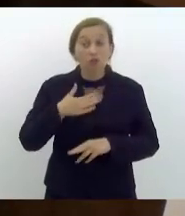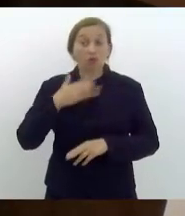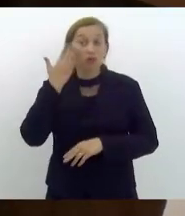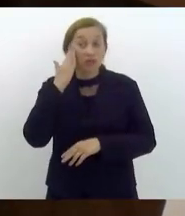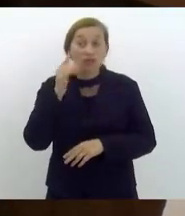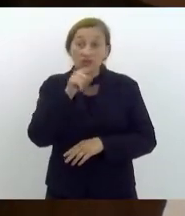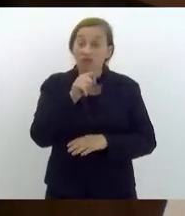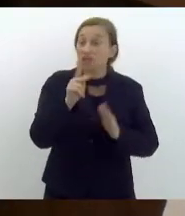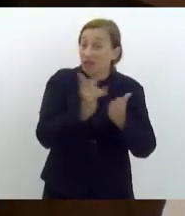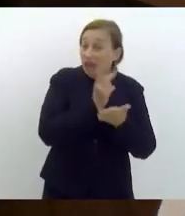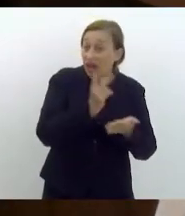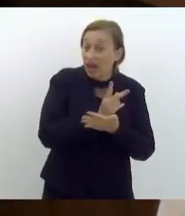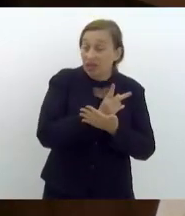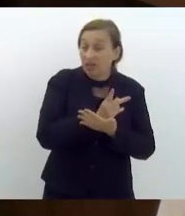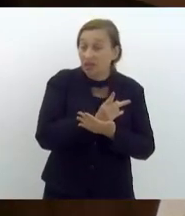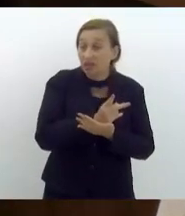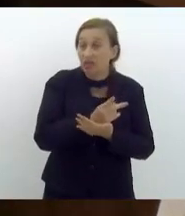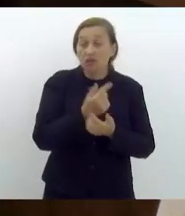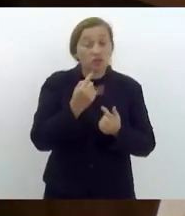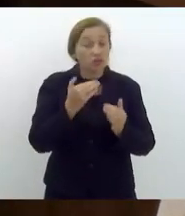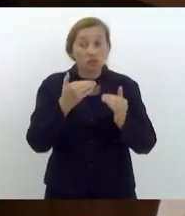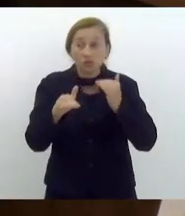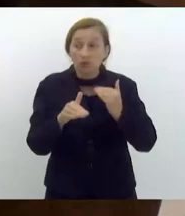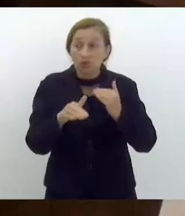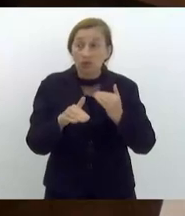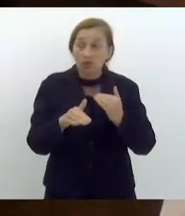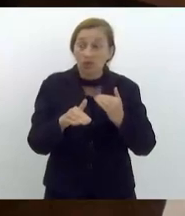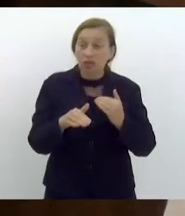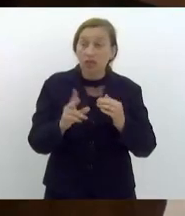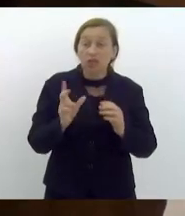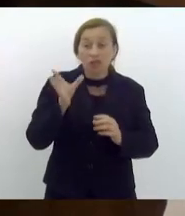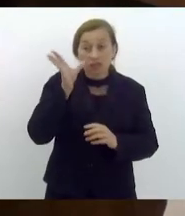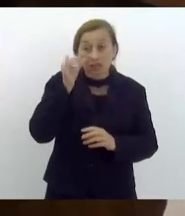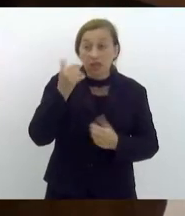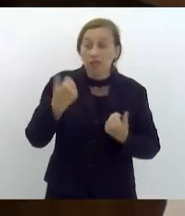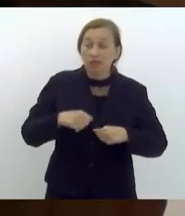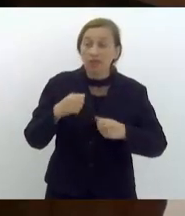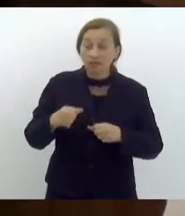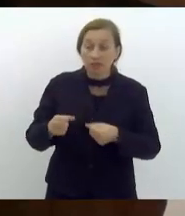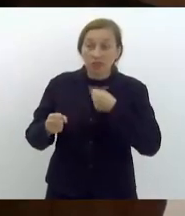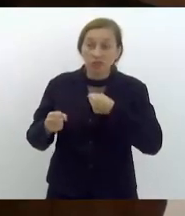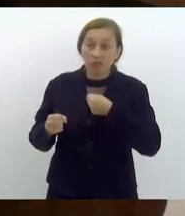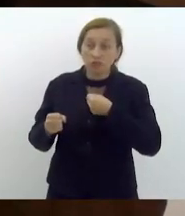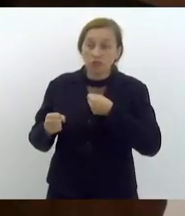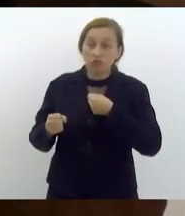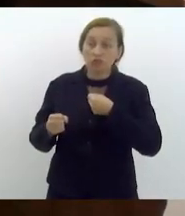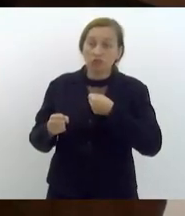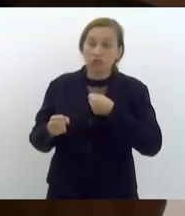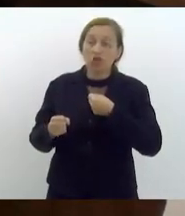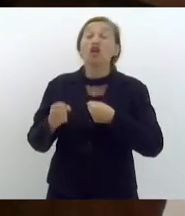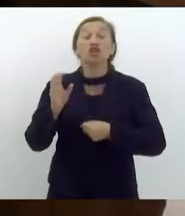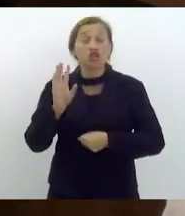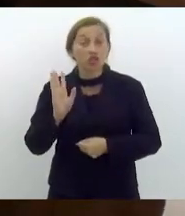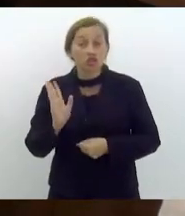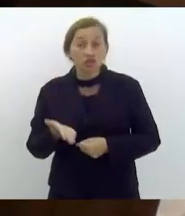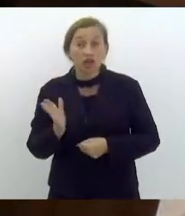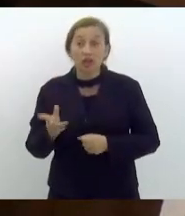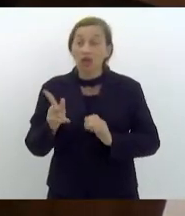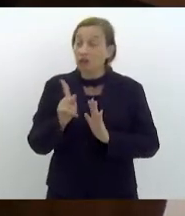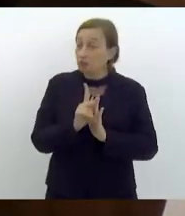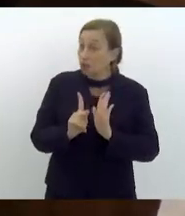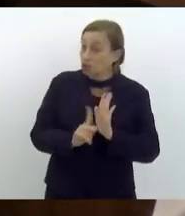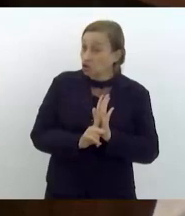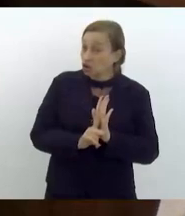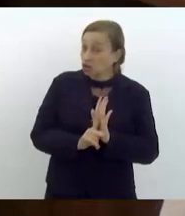Você está errada porque não teve discordância e que a parte interessante é que tá no microfone Deputado que